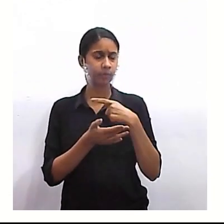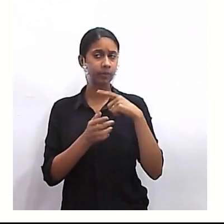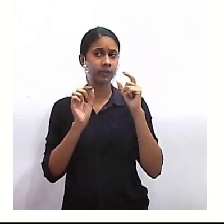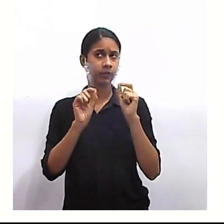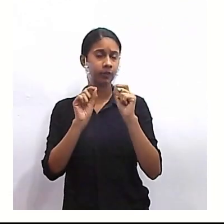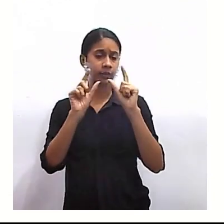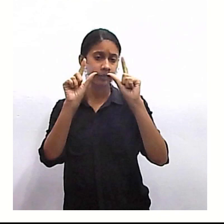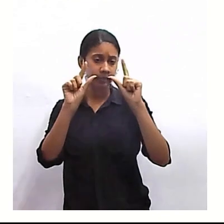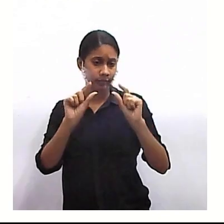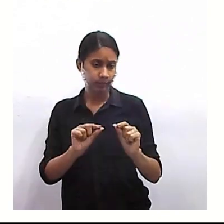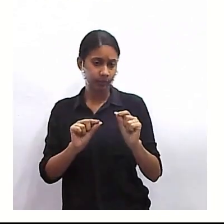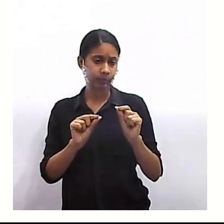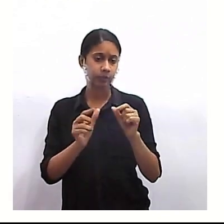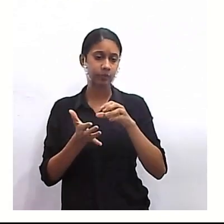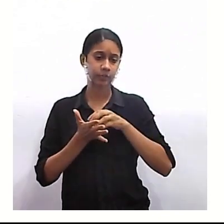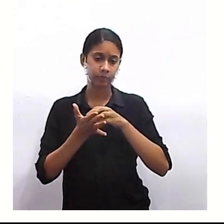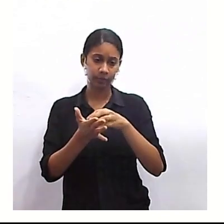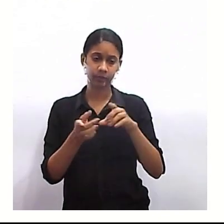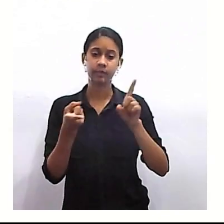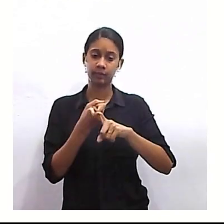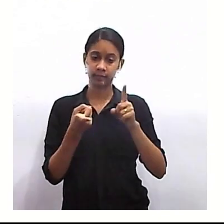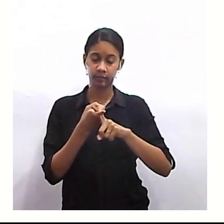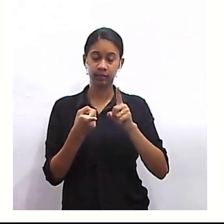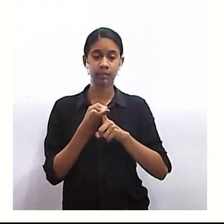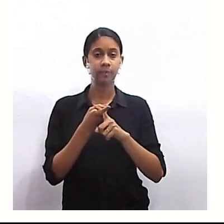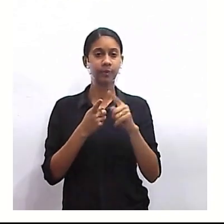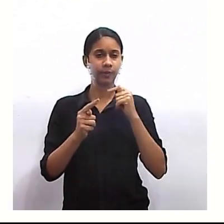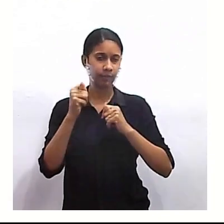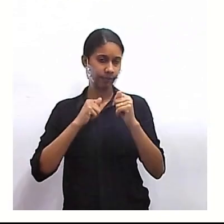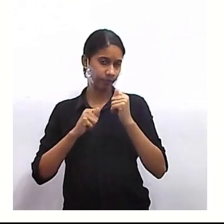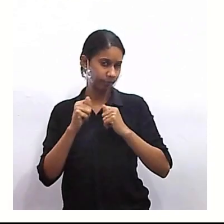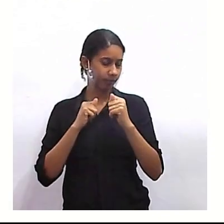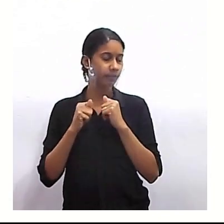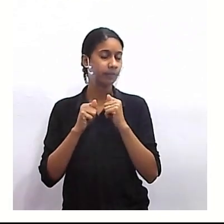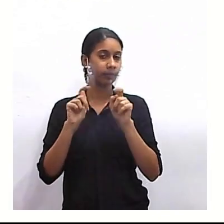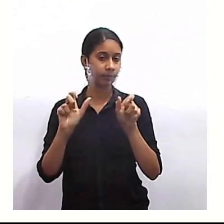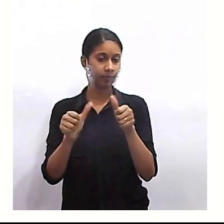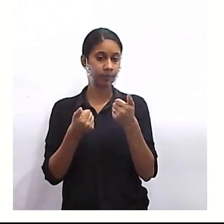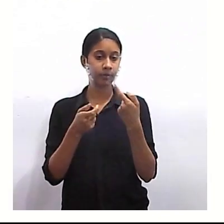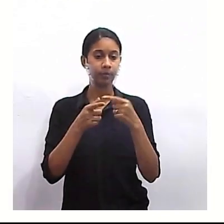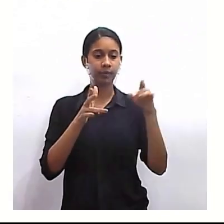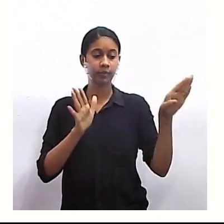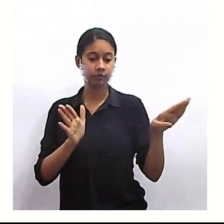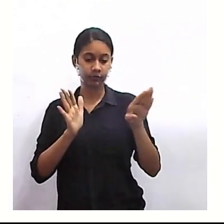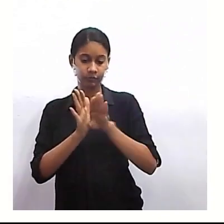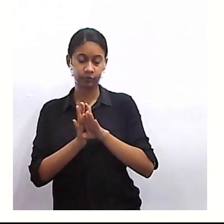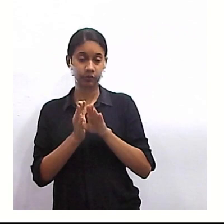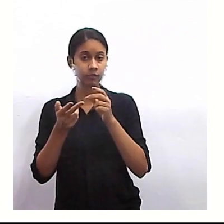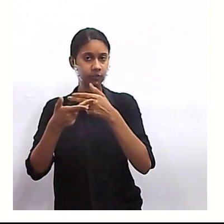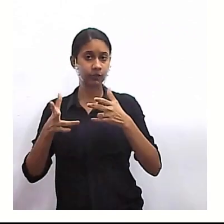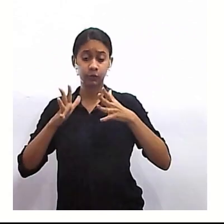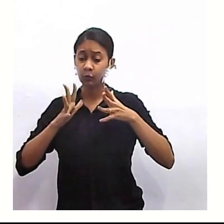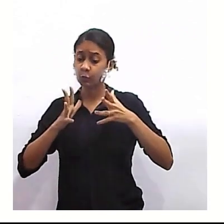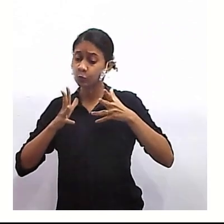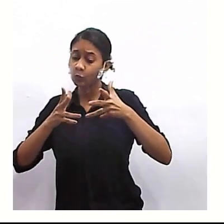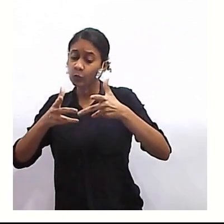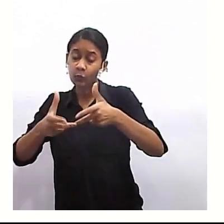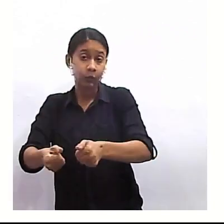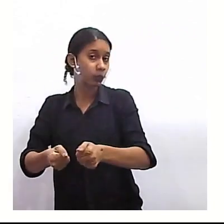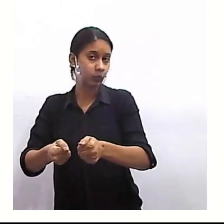uma economia de tempo gerada em função do recebimento de um único carregamento, com todos os